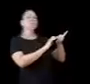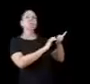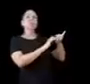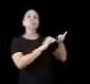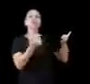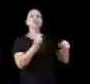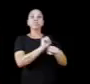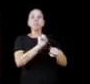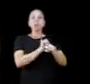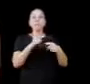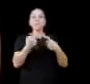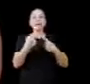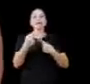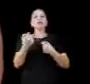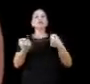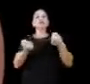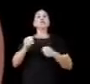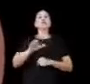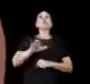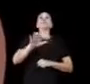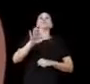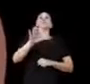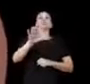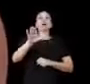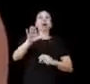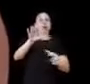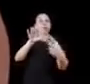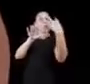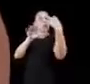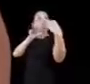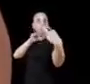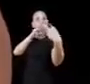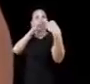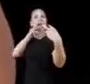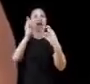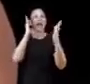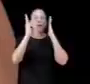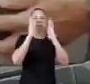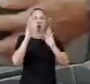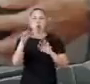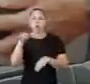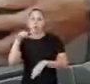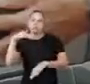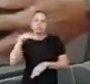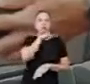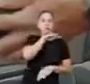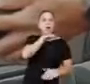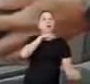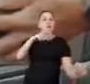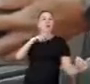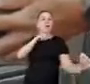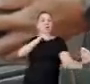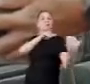que ele estava esperando. Só que ele estava nessa subida e ele não viu que estava vindo um caminhão na frente dele. Então ele jogou para o lado